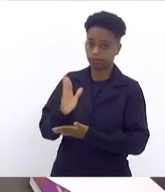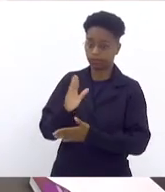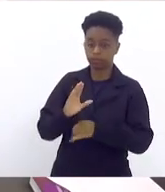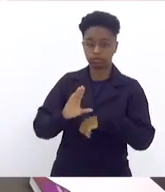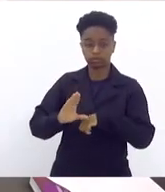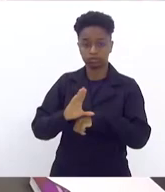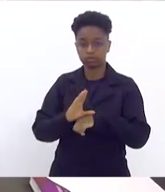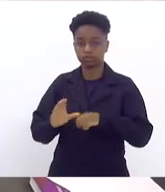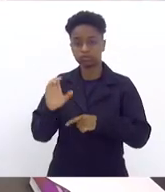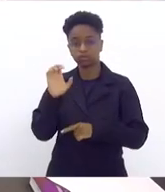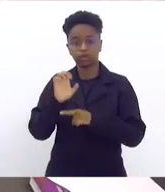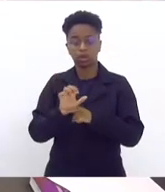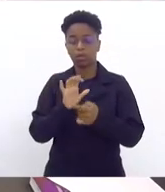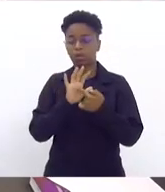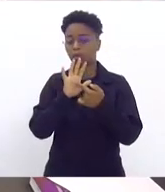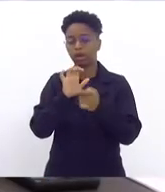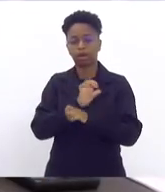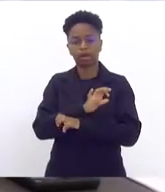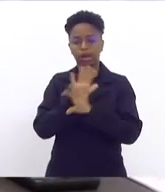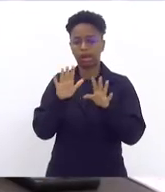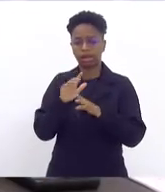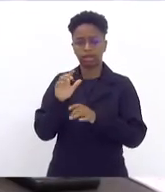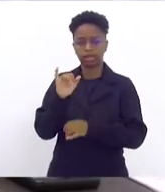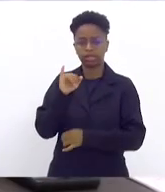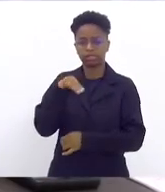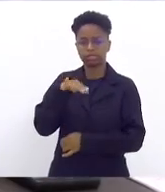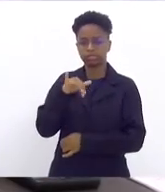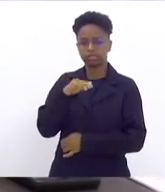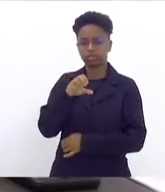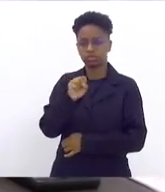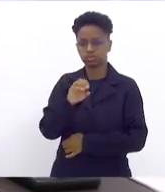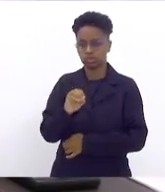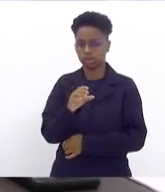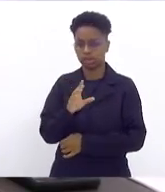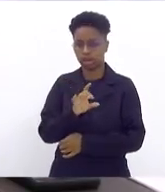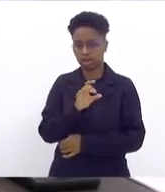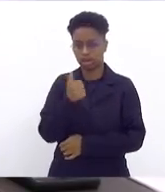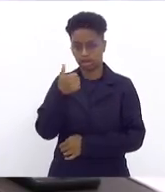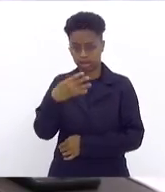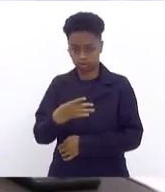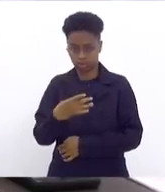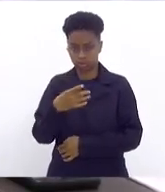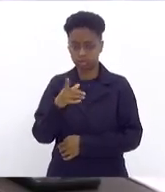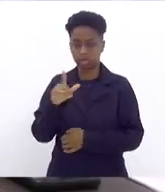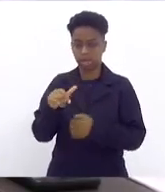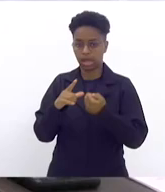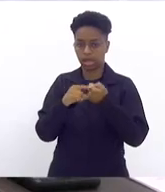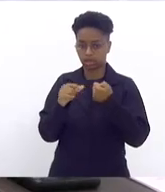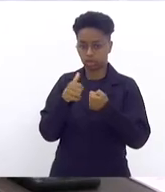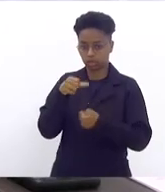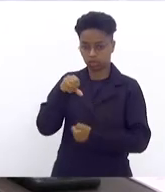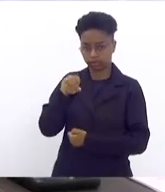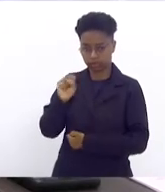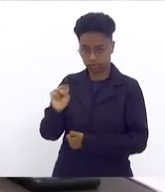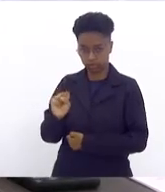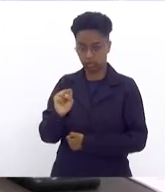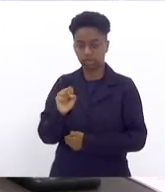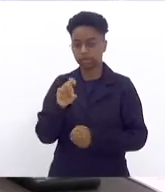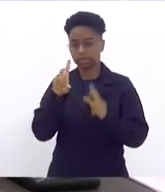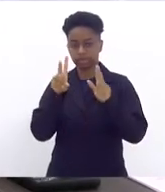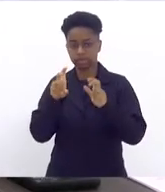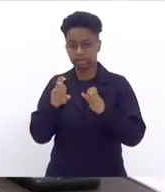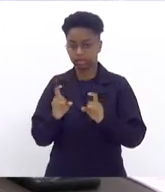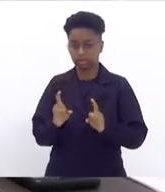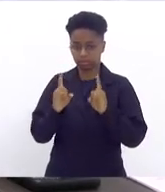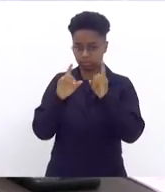diz claramente o seguinte, inciso 14, cabe à Assembleia, é o artigo 98, inciso 14, tombamento para fim